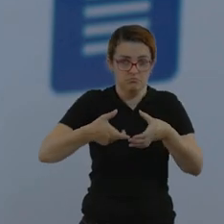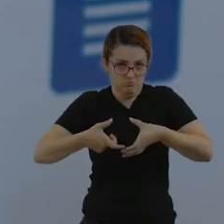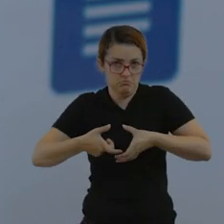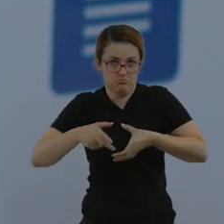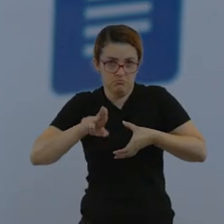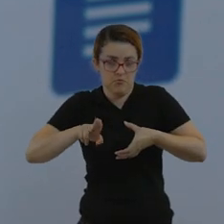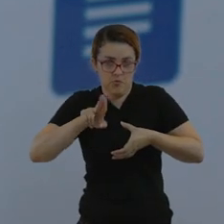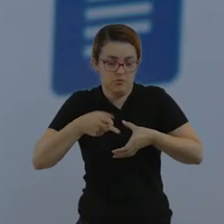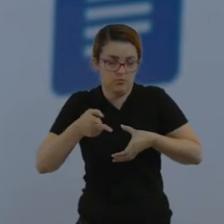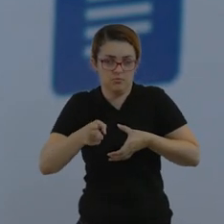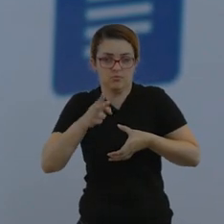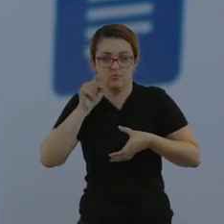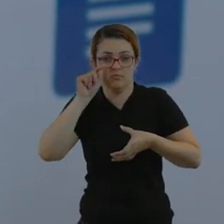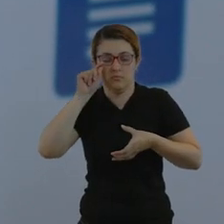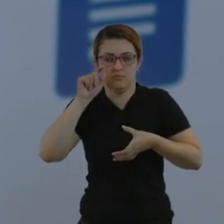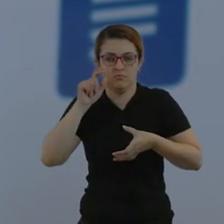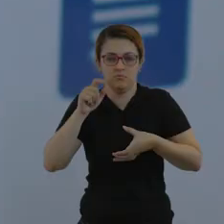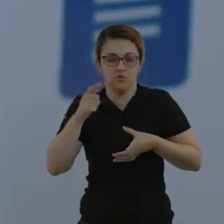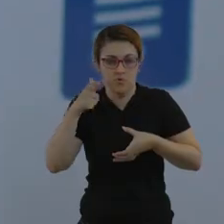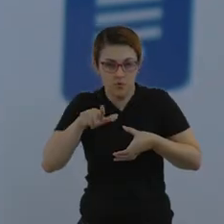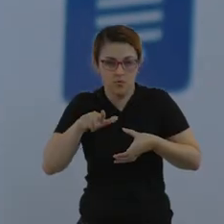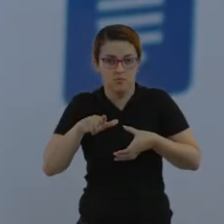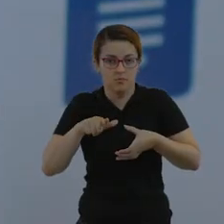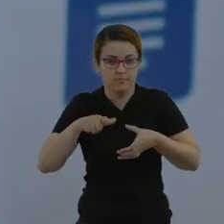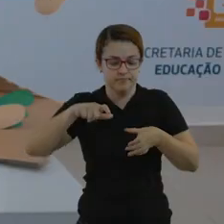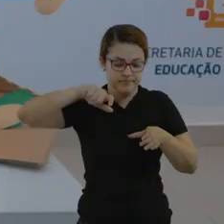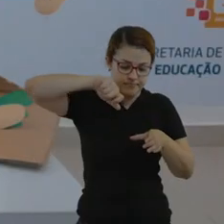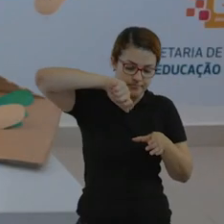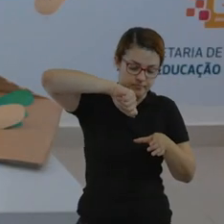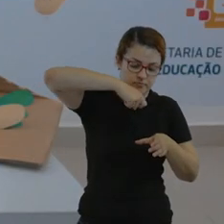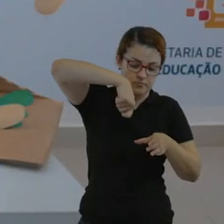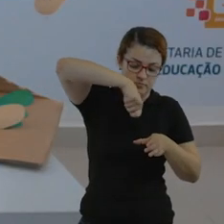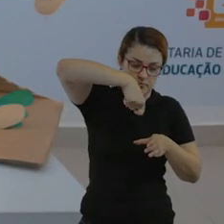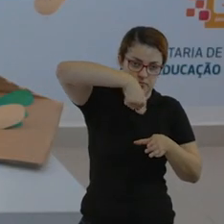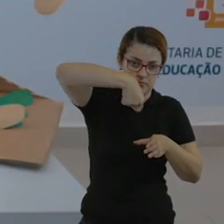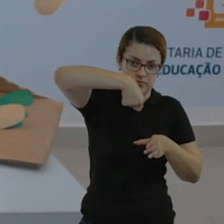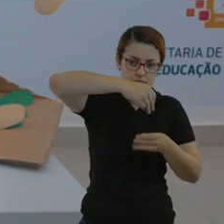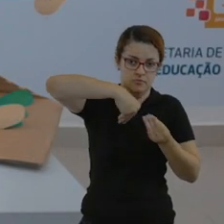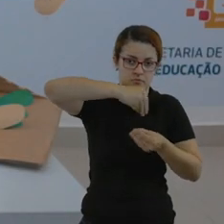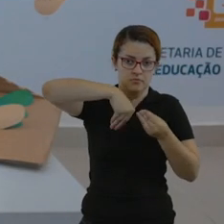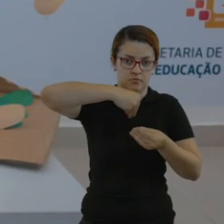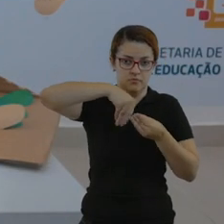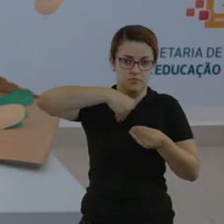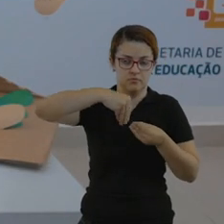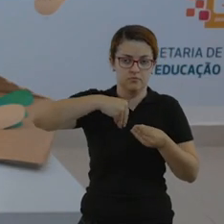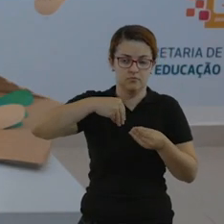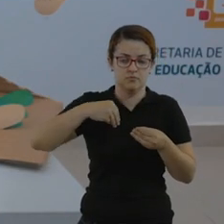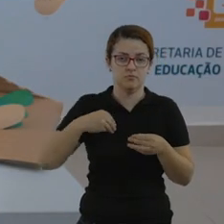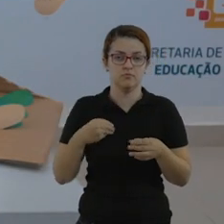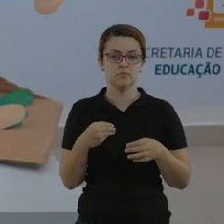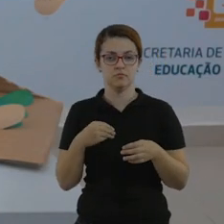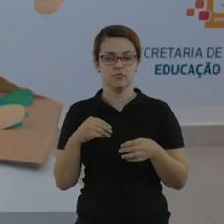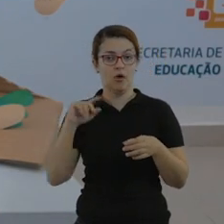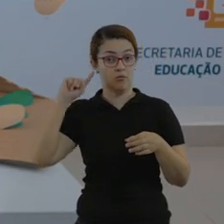é reutilizado, e eu vou usar as tintas aqui para misturar, tá? Agora eu vou pegar o meu